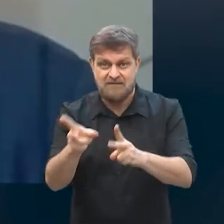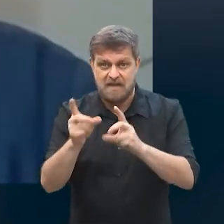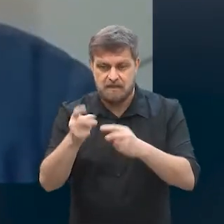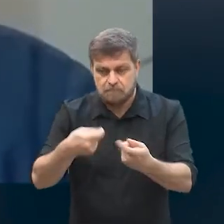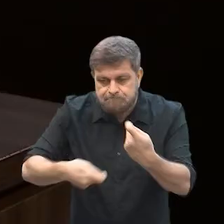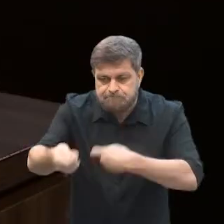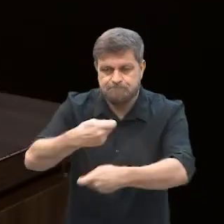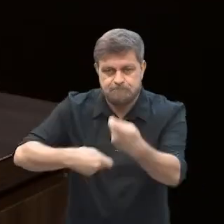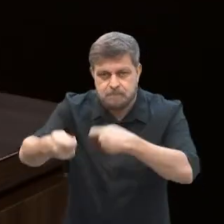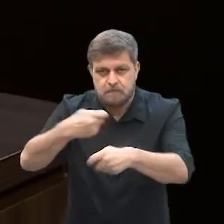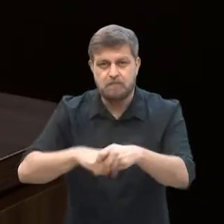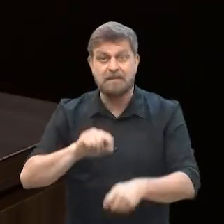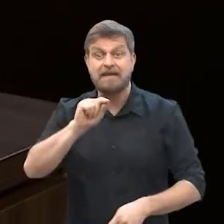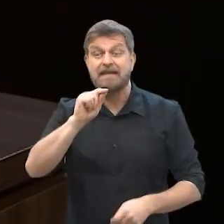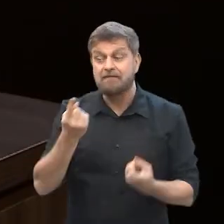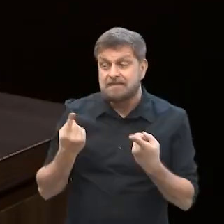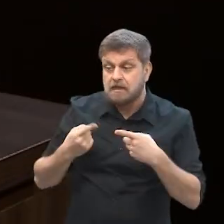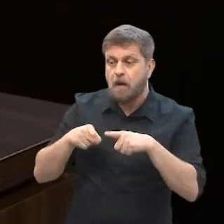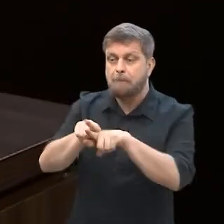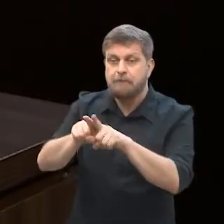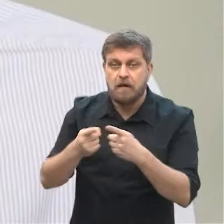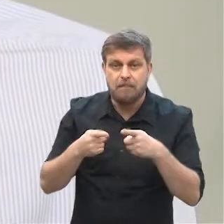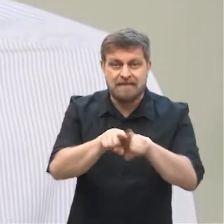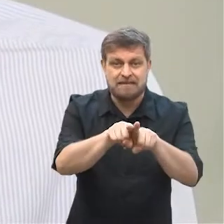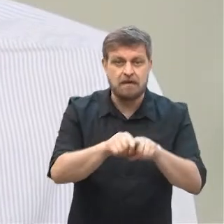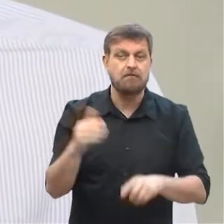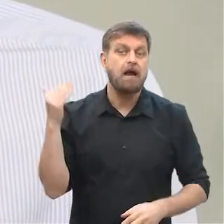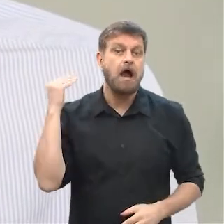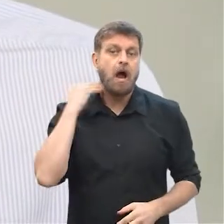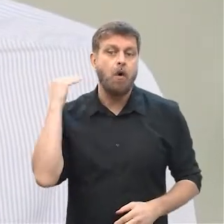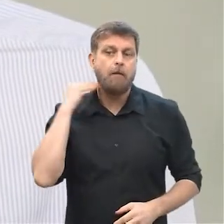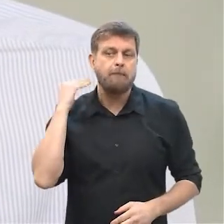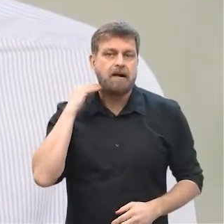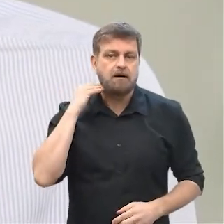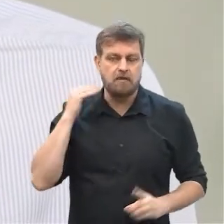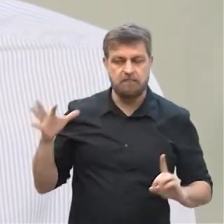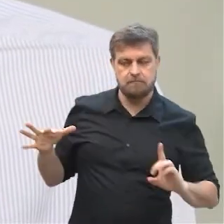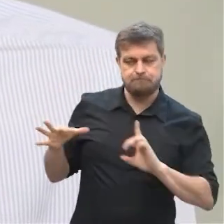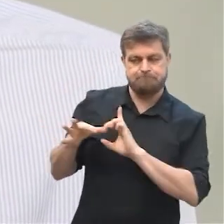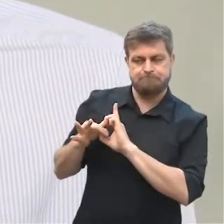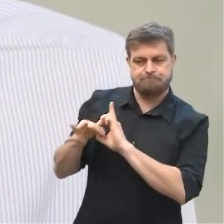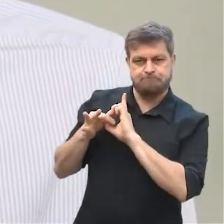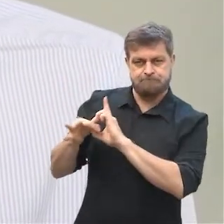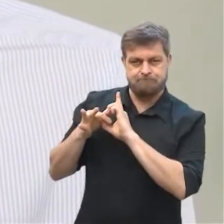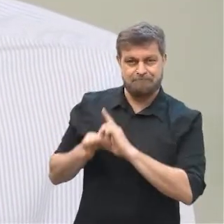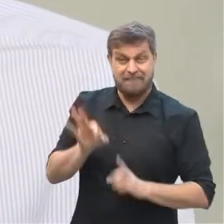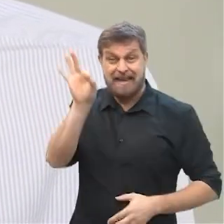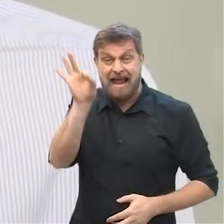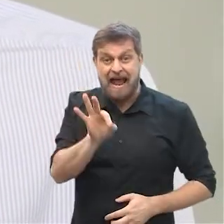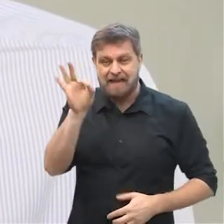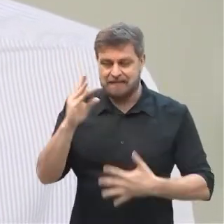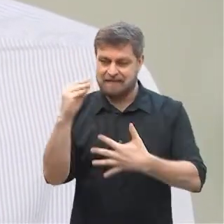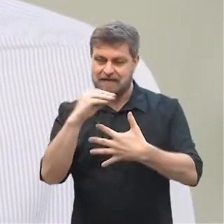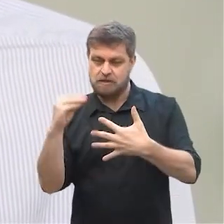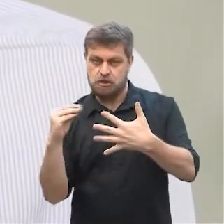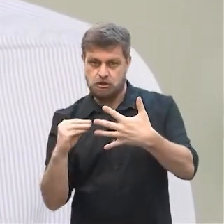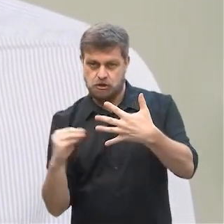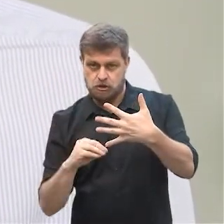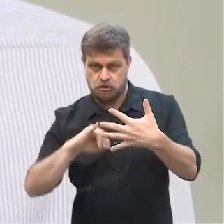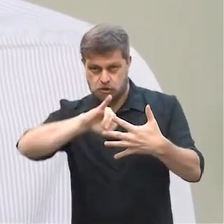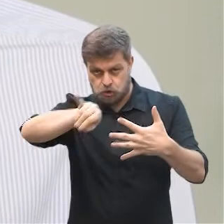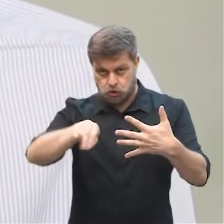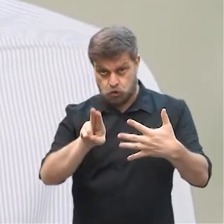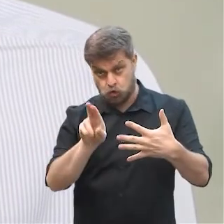fim, quem vão ser os meus parceiros? Quem é o banco que vai trabalhar comigo? Qual é a taxa de juros que ele opera,